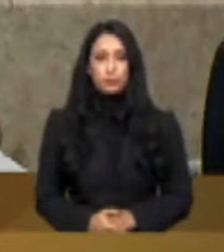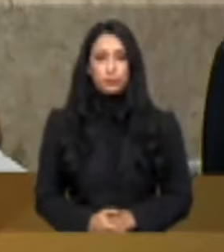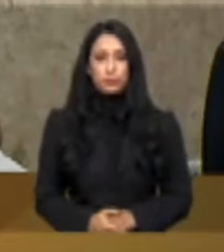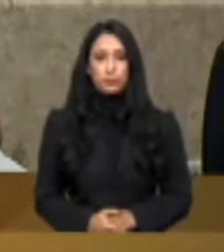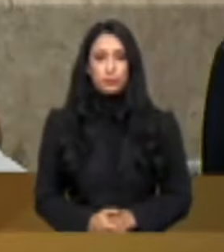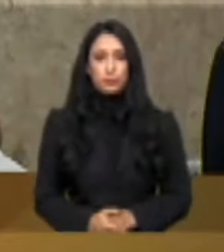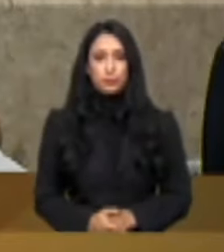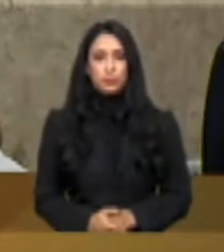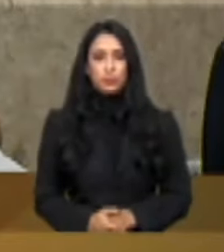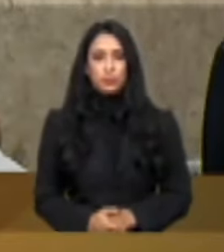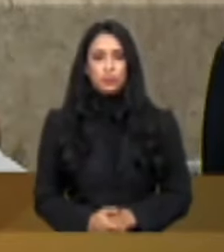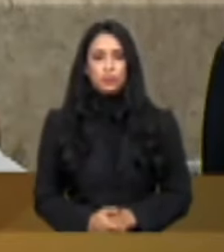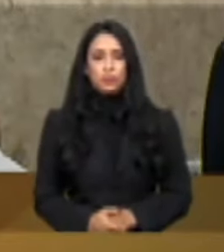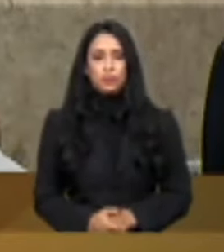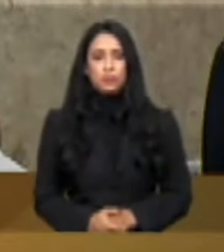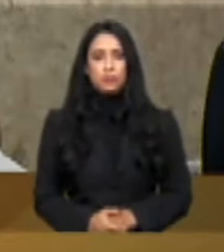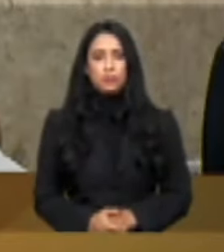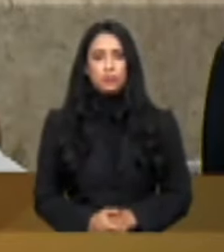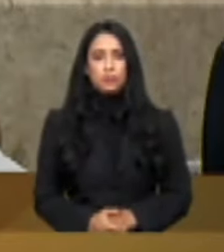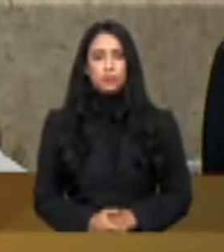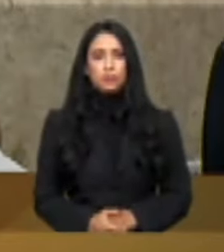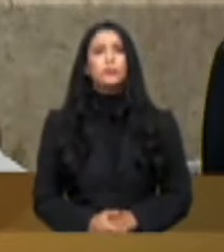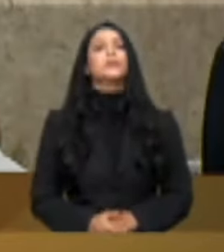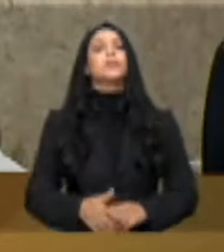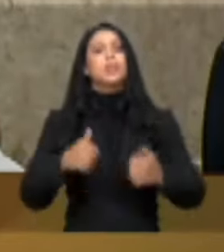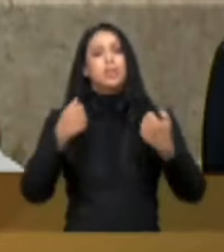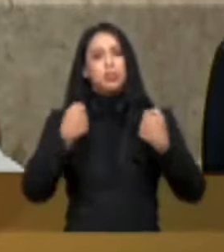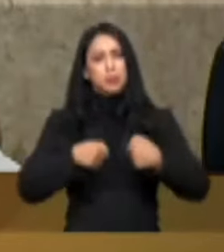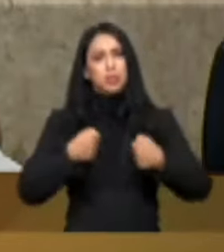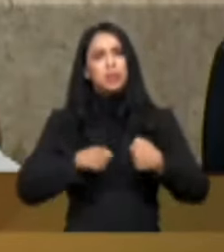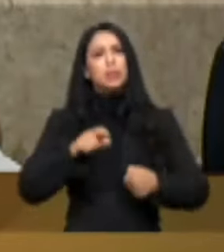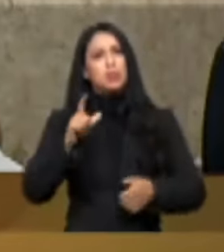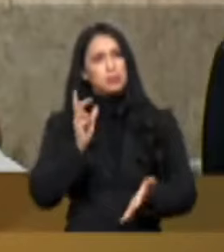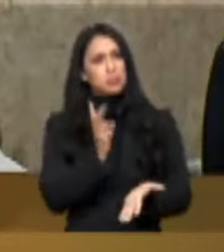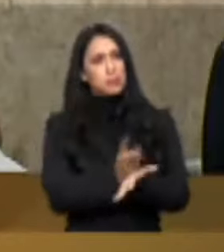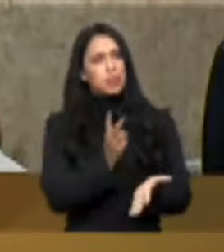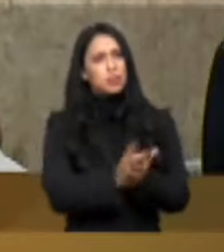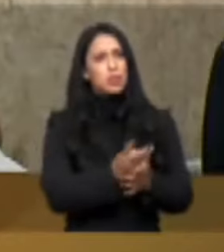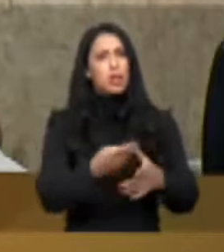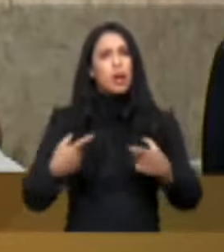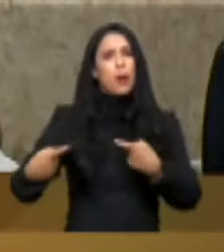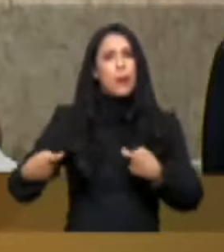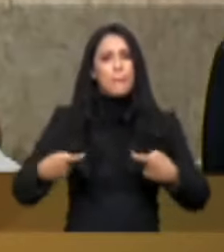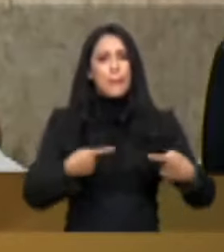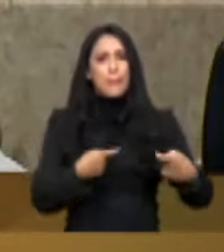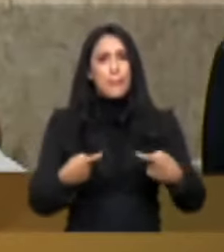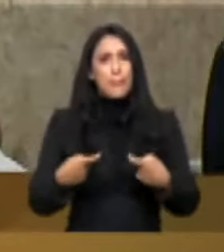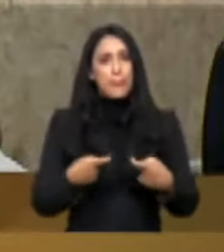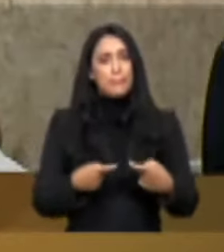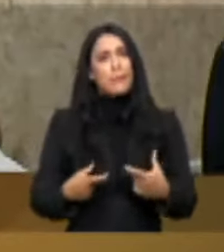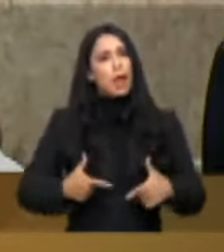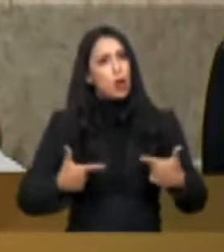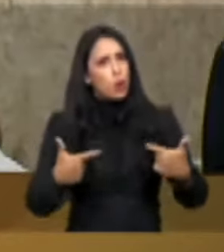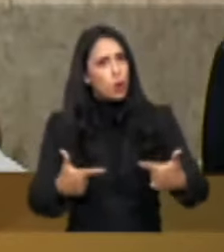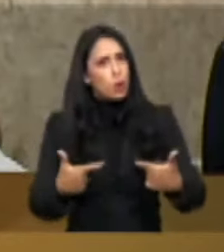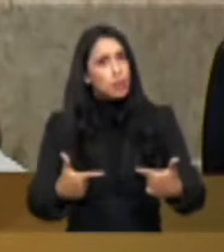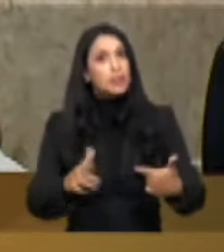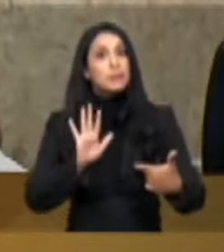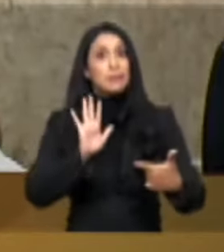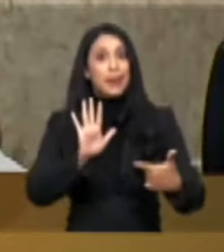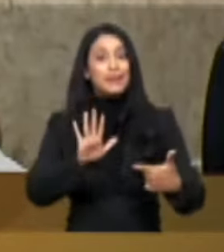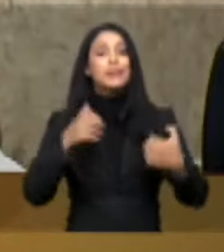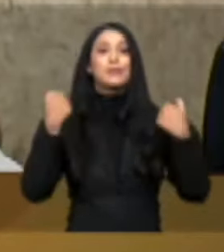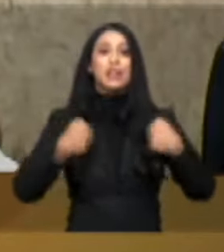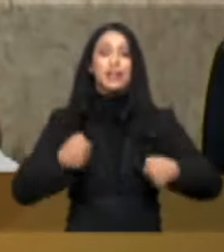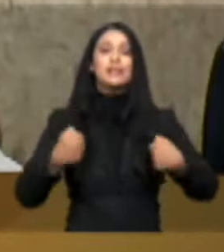É imperioso que não olvidemos que, entre lutas e barricadas, vivemos um Brasil